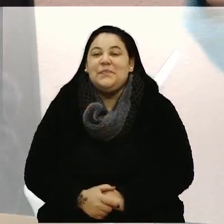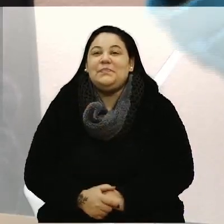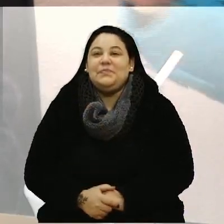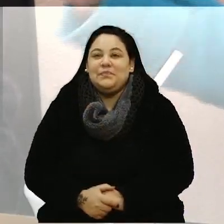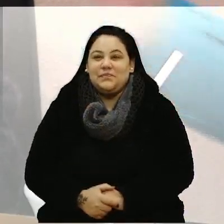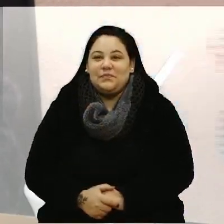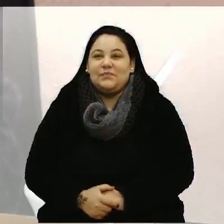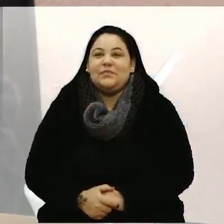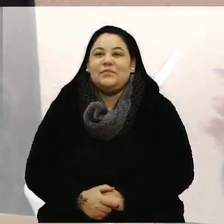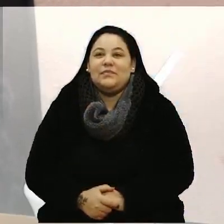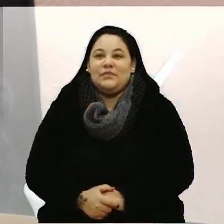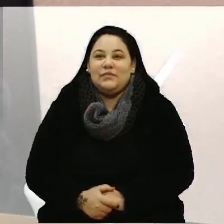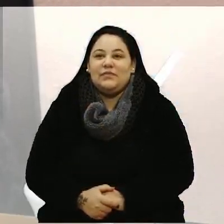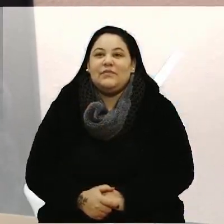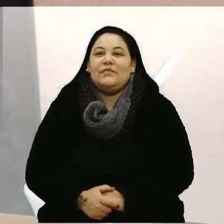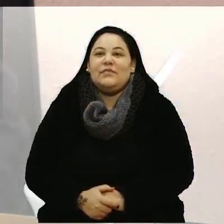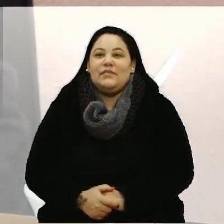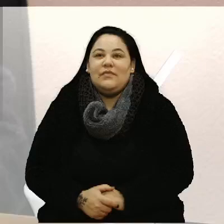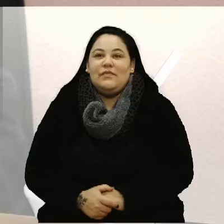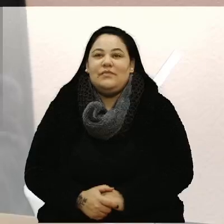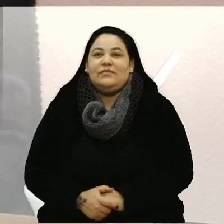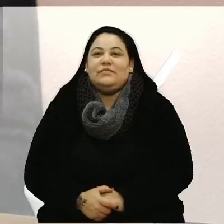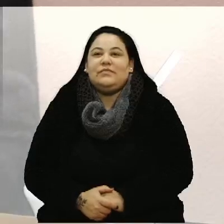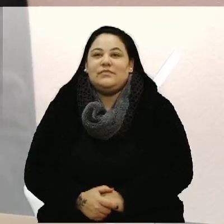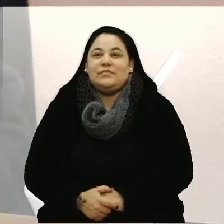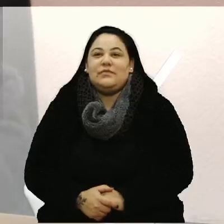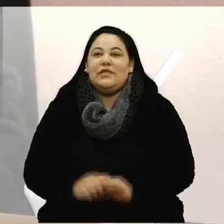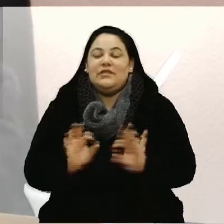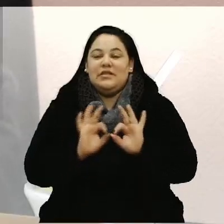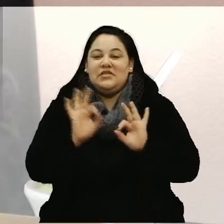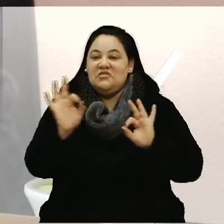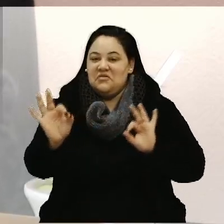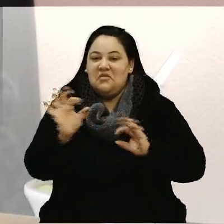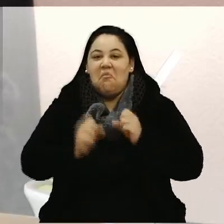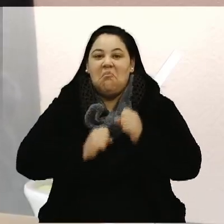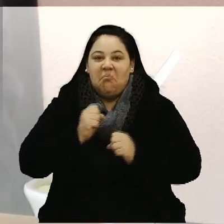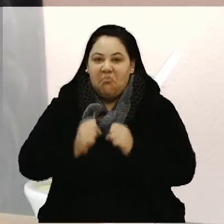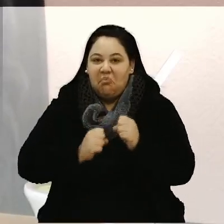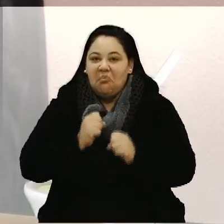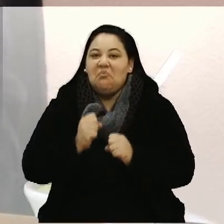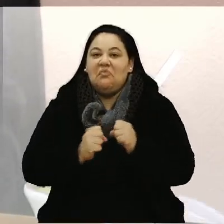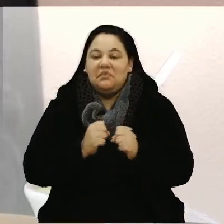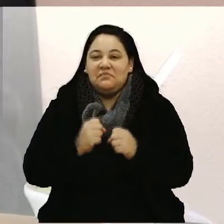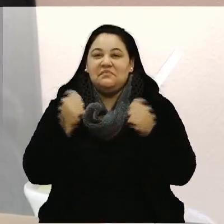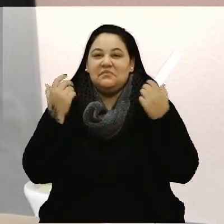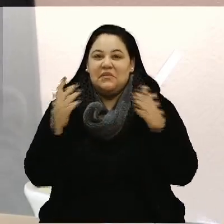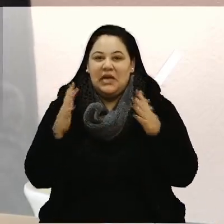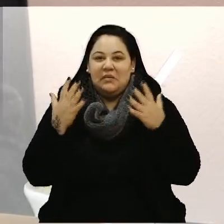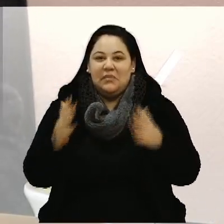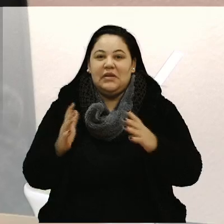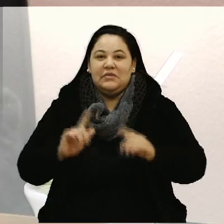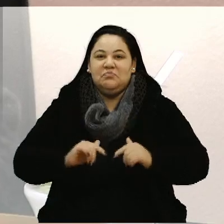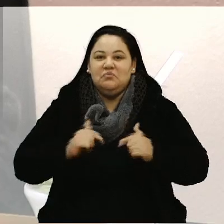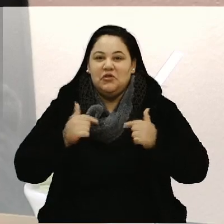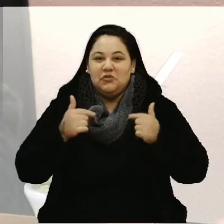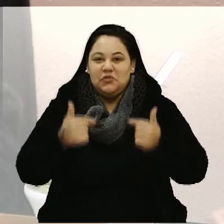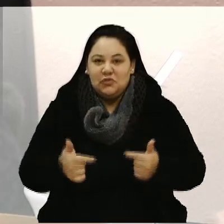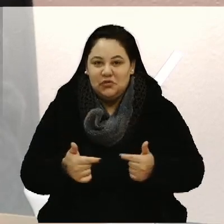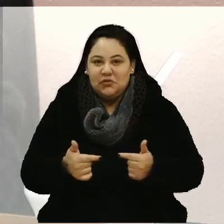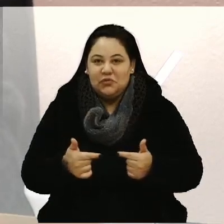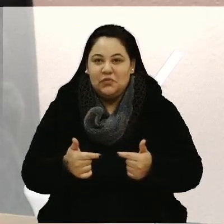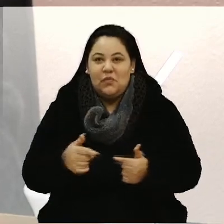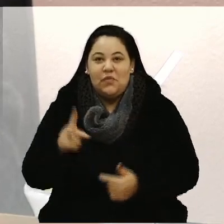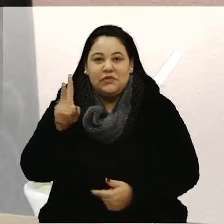quilômetros, 195 metros, esse é o tamanho, né? Essa é a distância da maratona. Parabéns pela iniciativa, por dia, de segunda